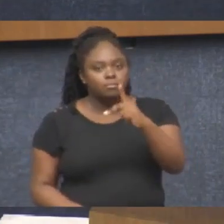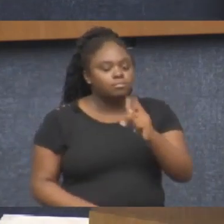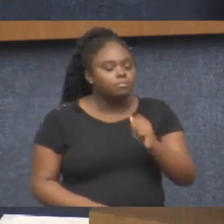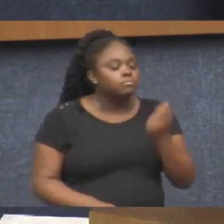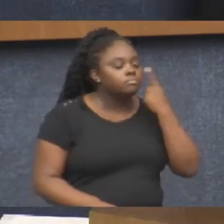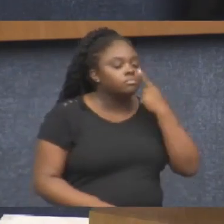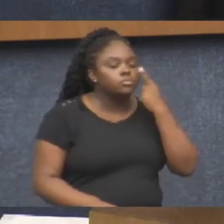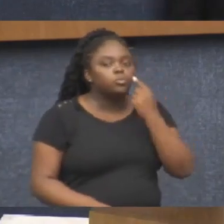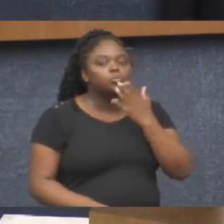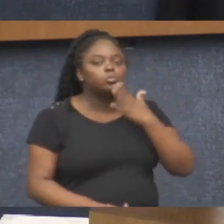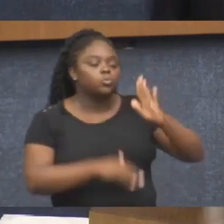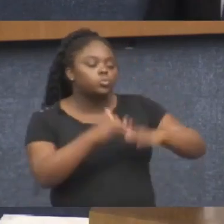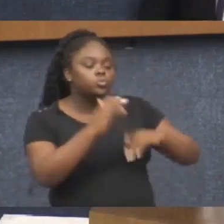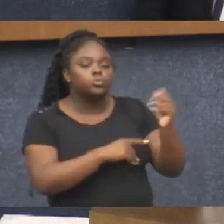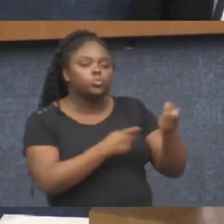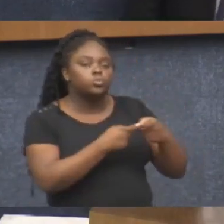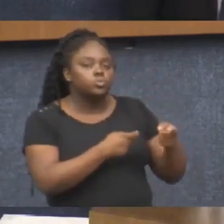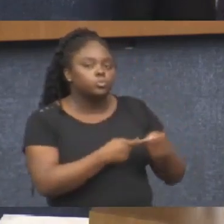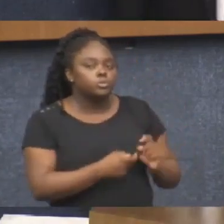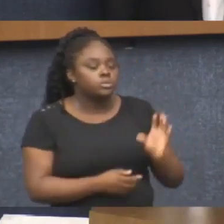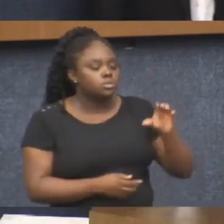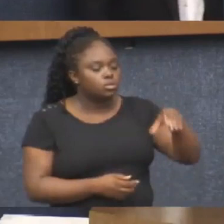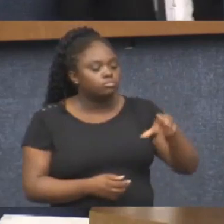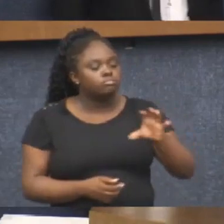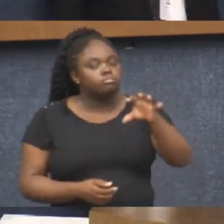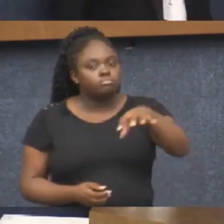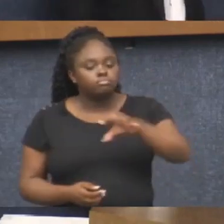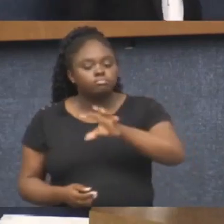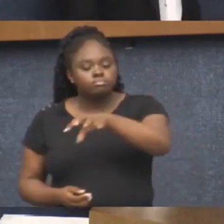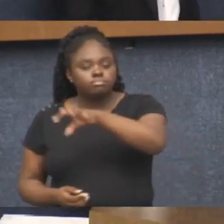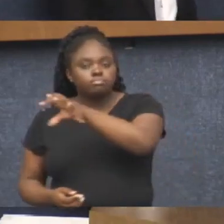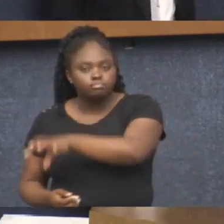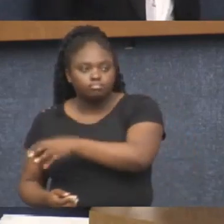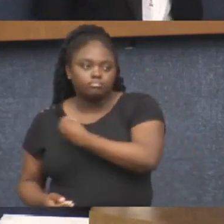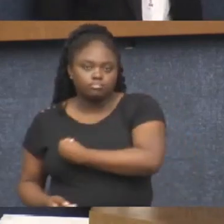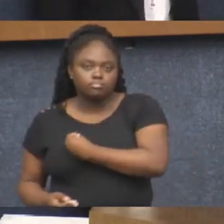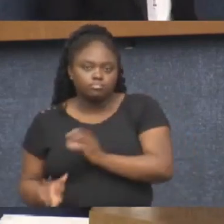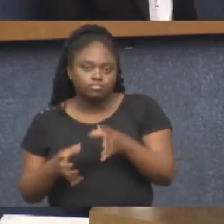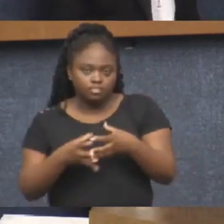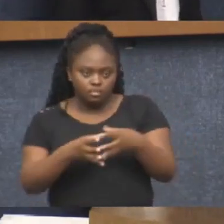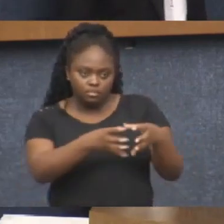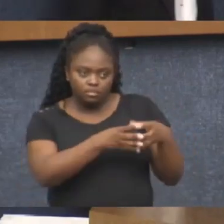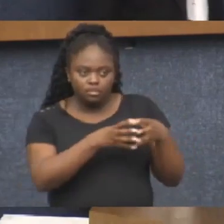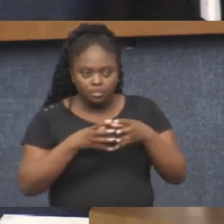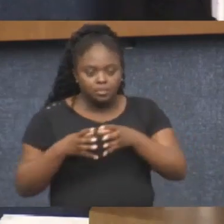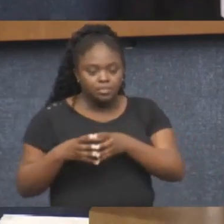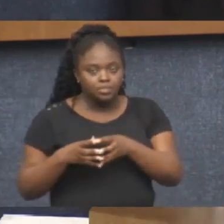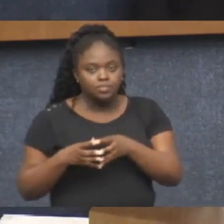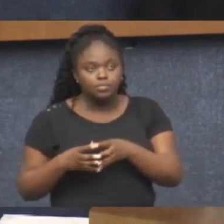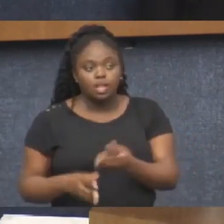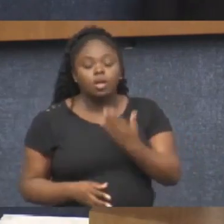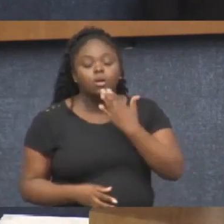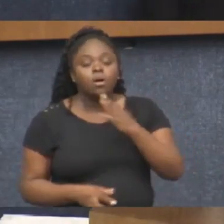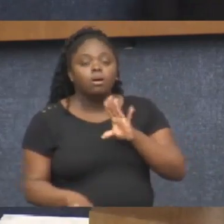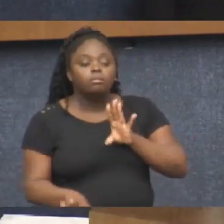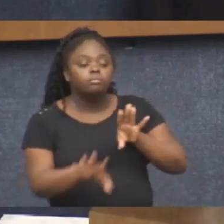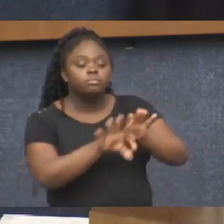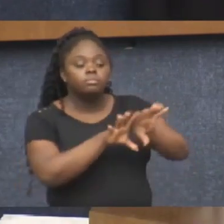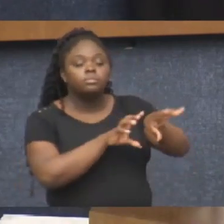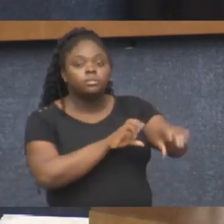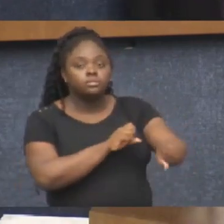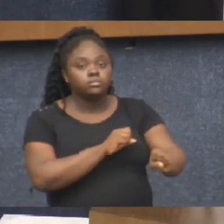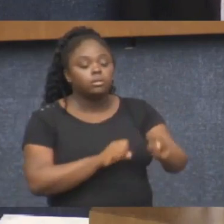vendo quais eram os profissionais da medicina que lá estavam lotados nas equipes, qual era a